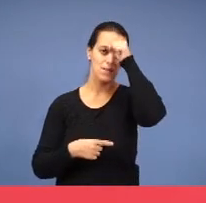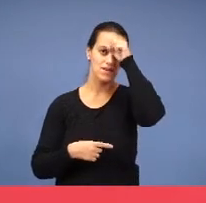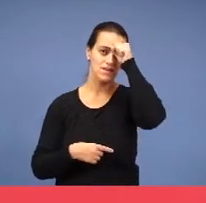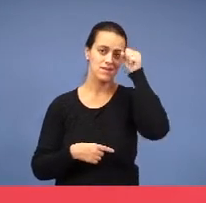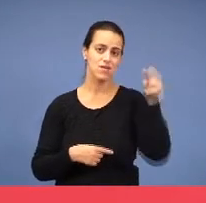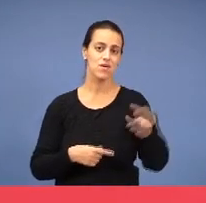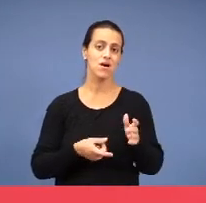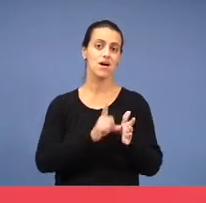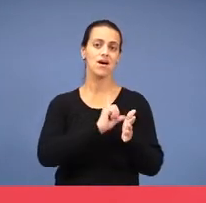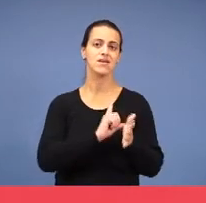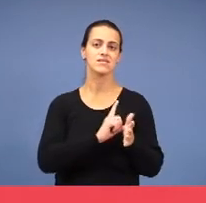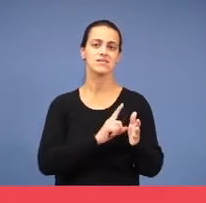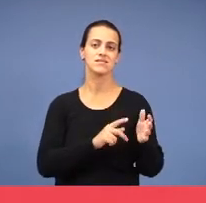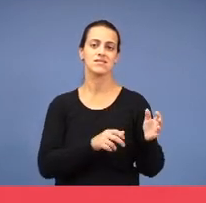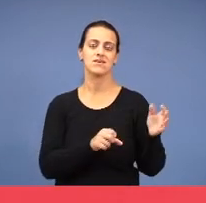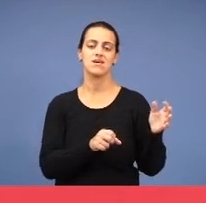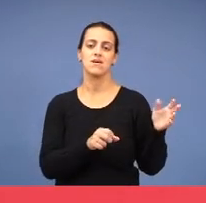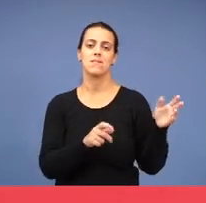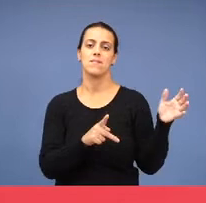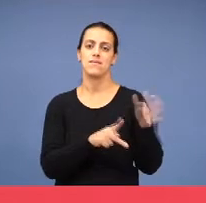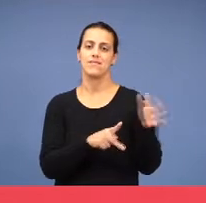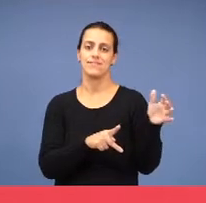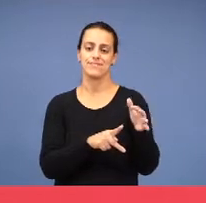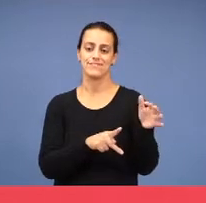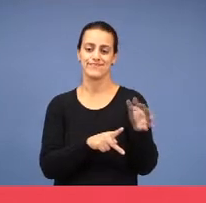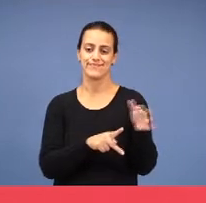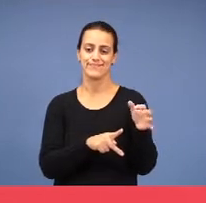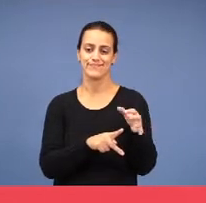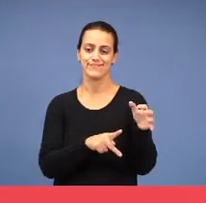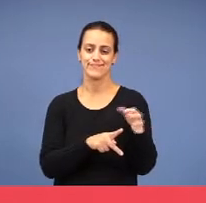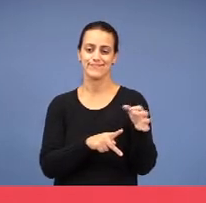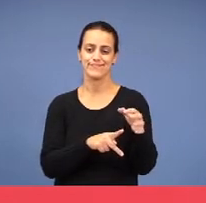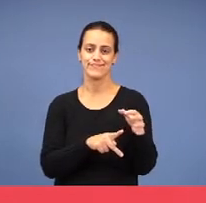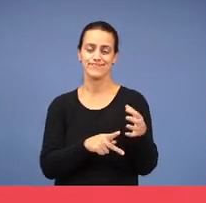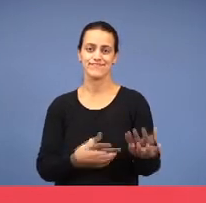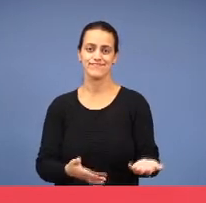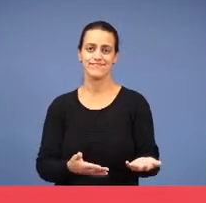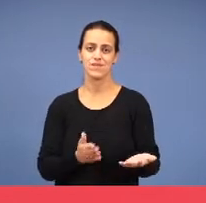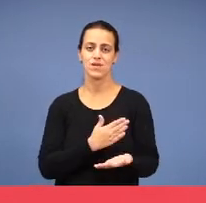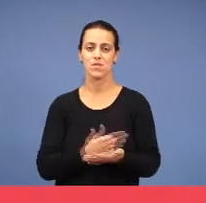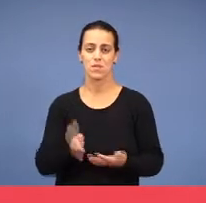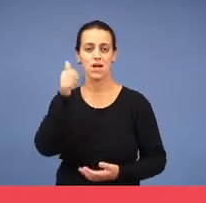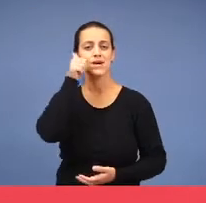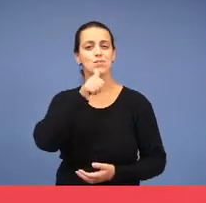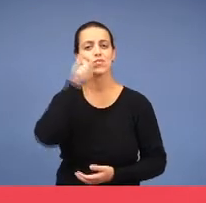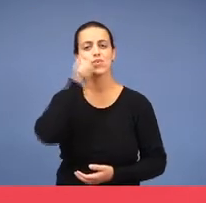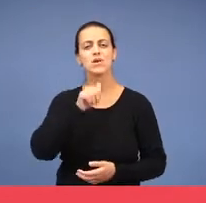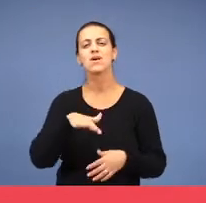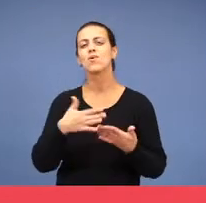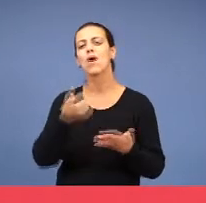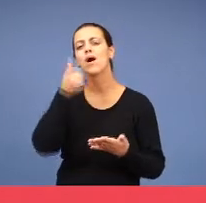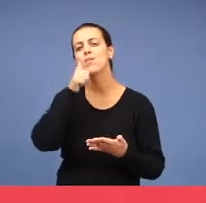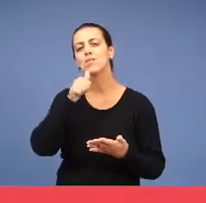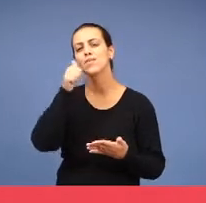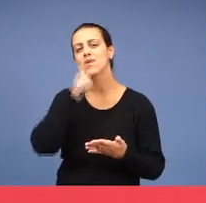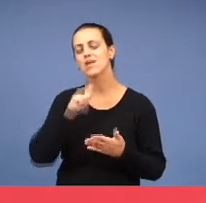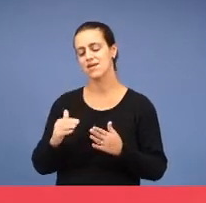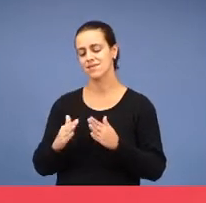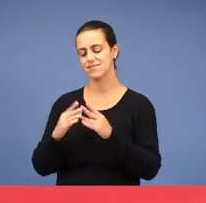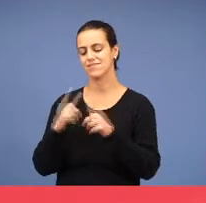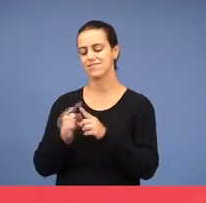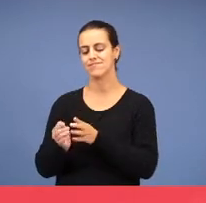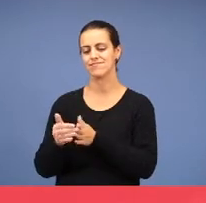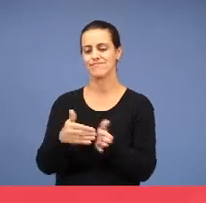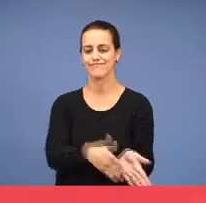Pérgamo, na mistura que fez aqui. Aí entra o quê? A mulher. Que mulher? Igreja infiel. É ela que traz